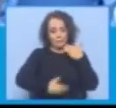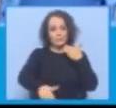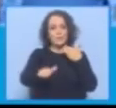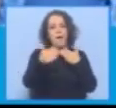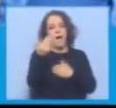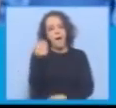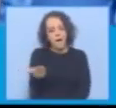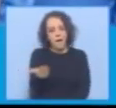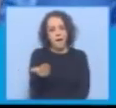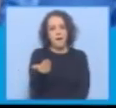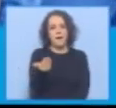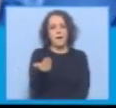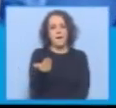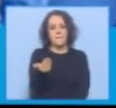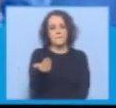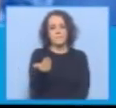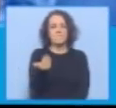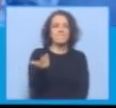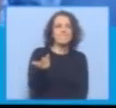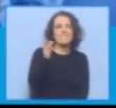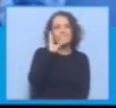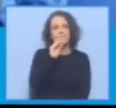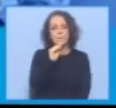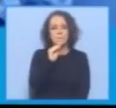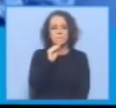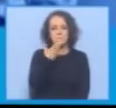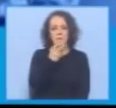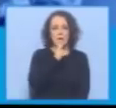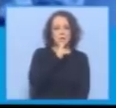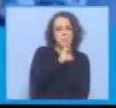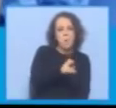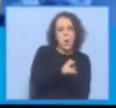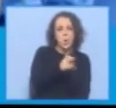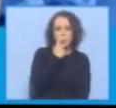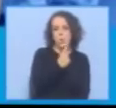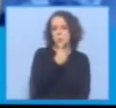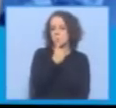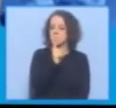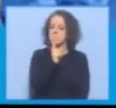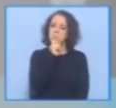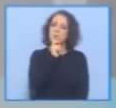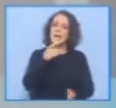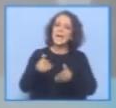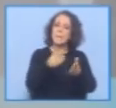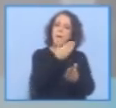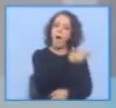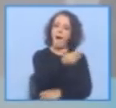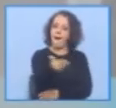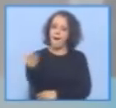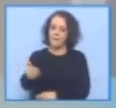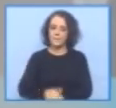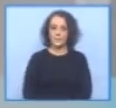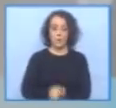encontrar, não sei se mais respostas, mais caminhos. Mais caminhos. Estes homens seguem